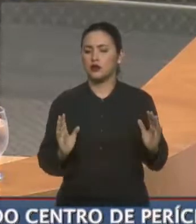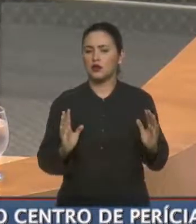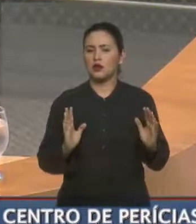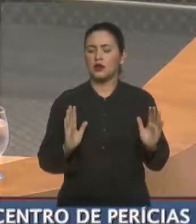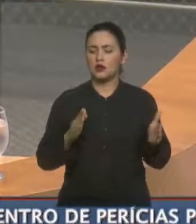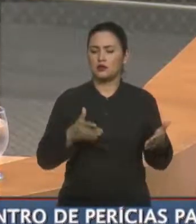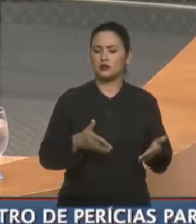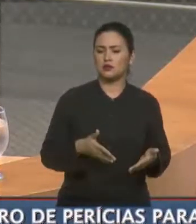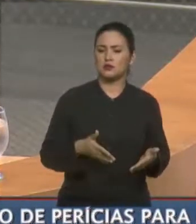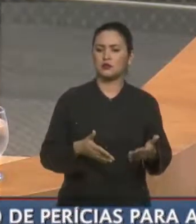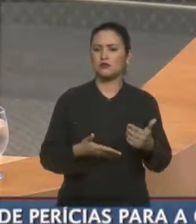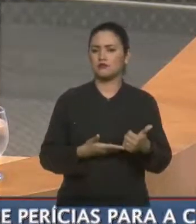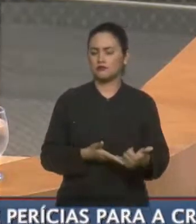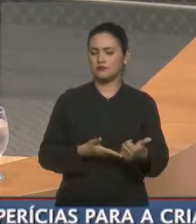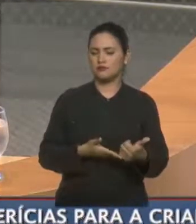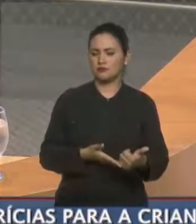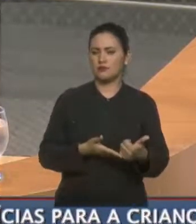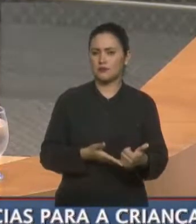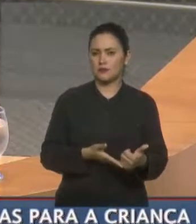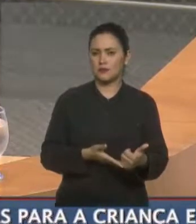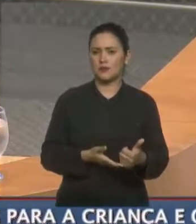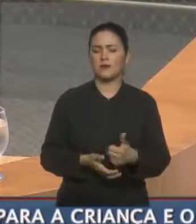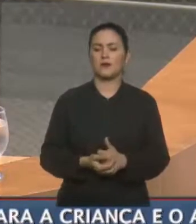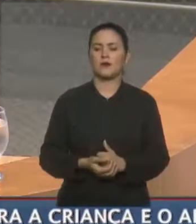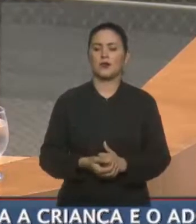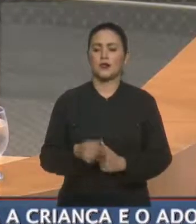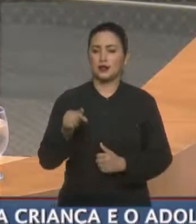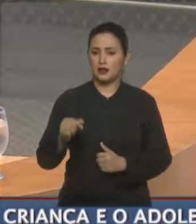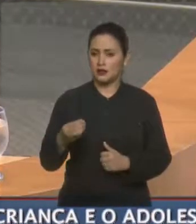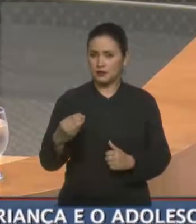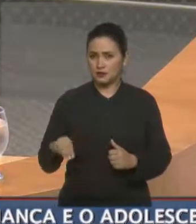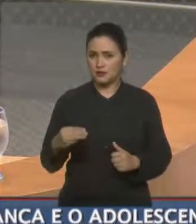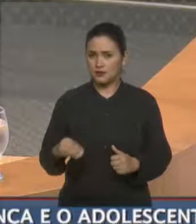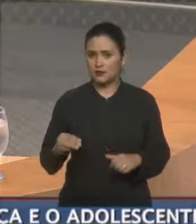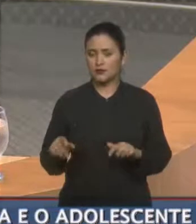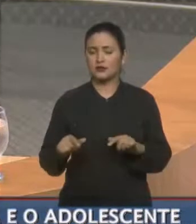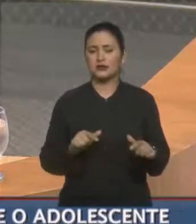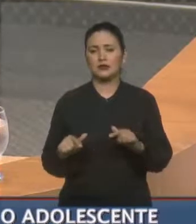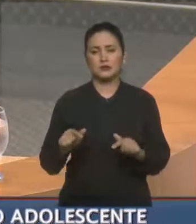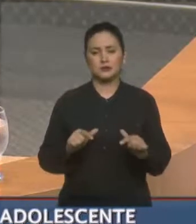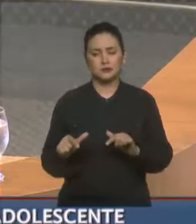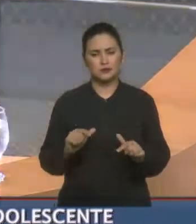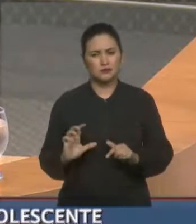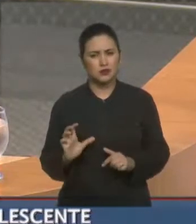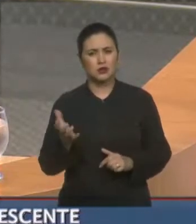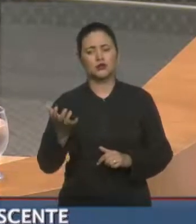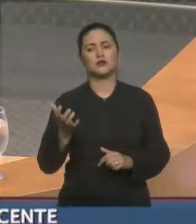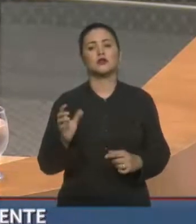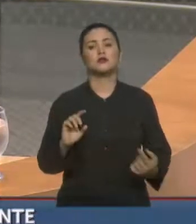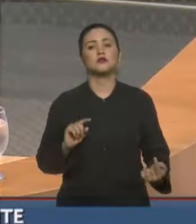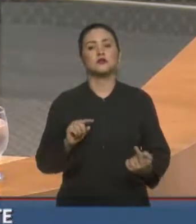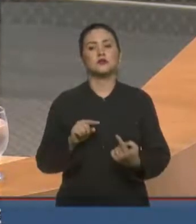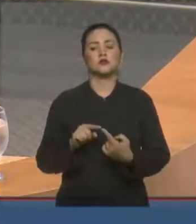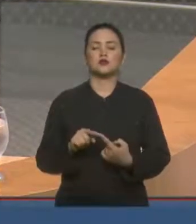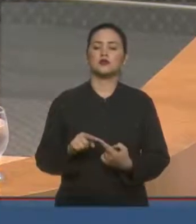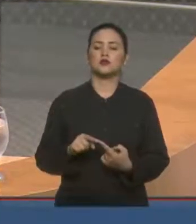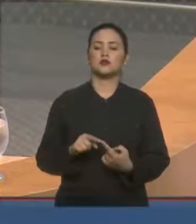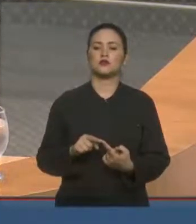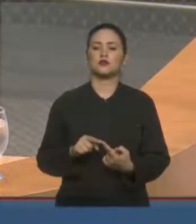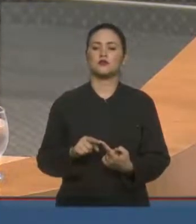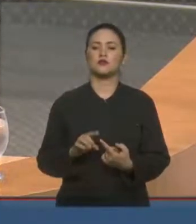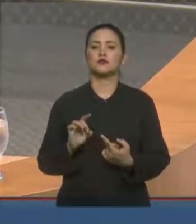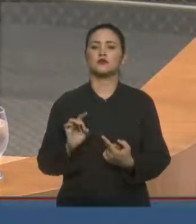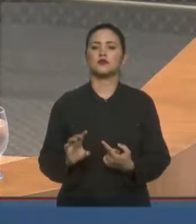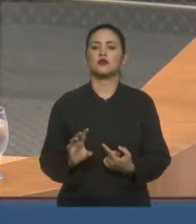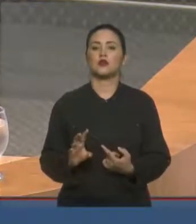questão assistencial, propriamente dita. Enquanto aqui no Maranhão, esse trabalho é executado com a finalidade estritamente